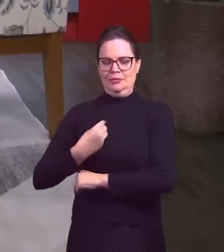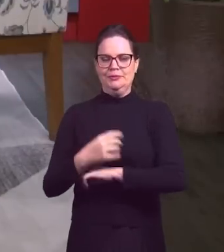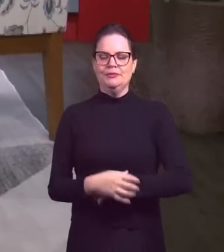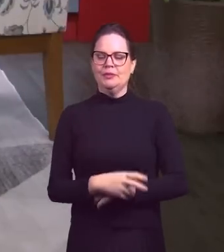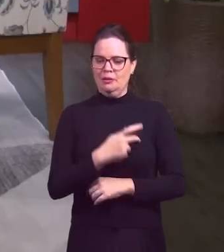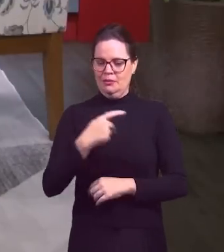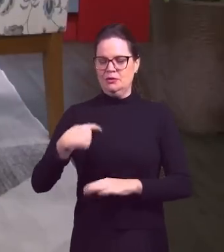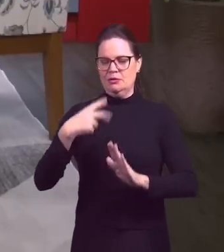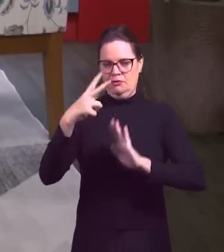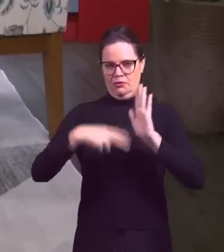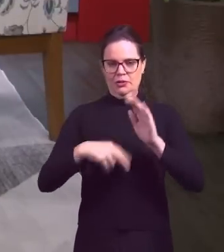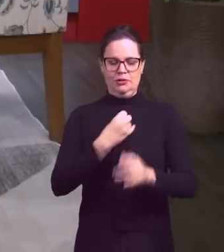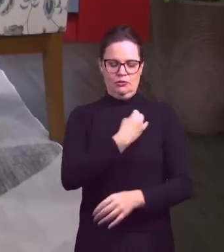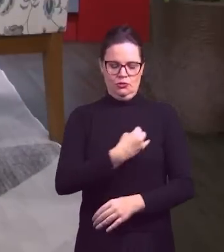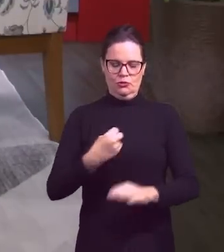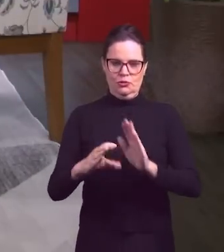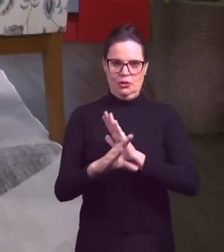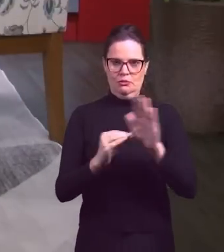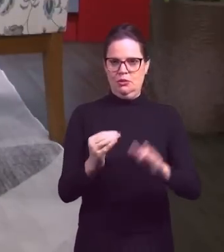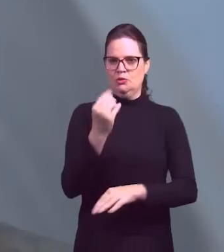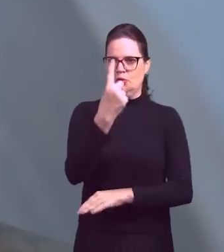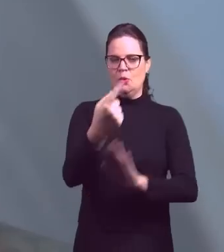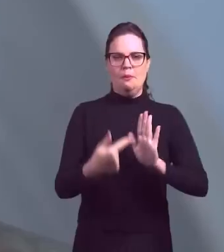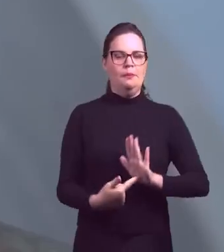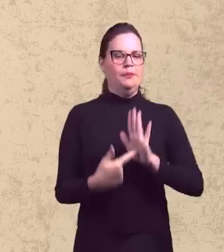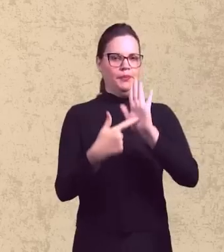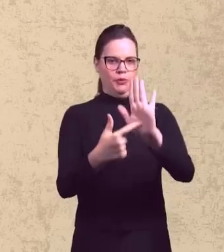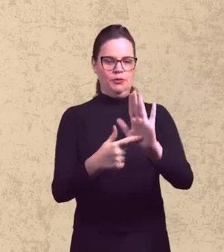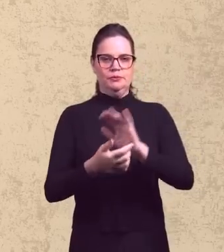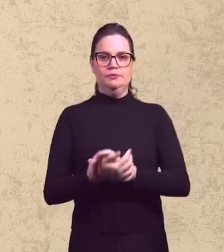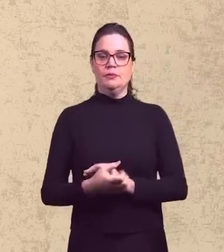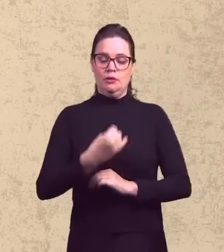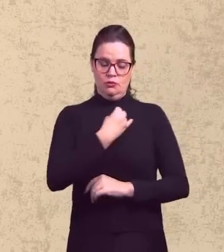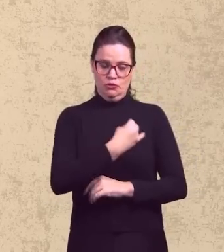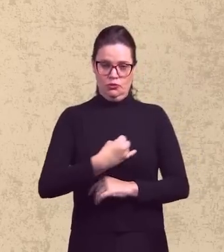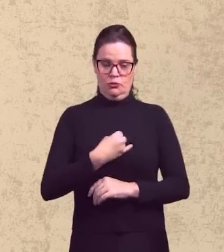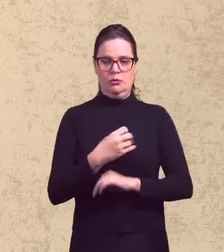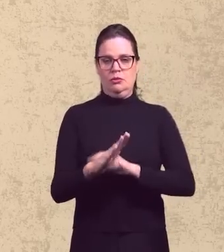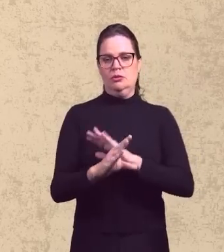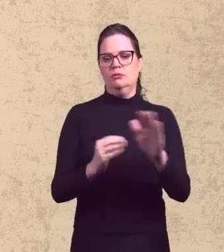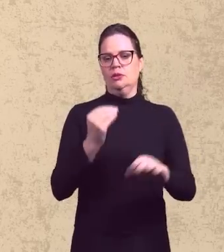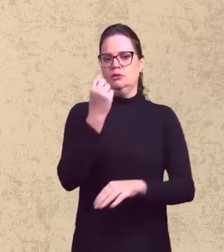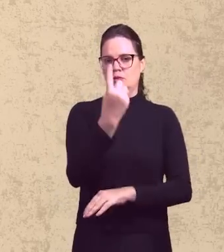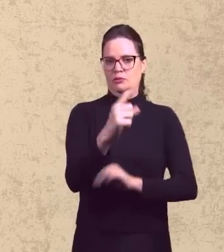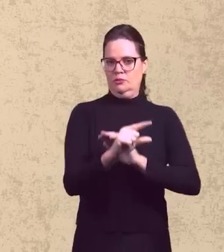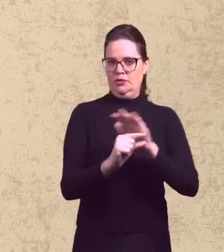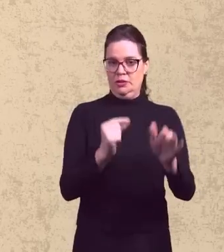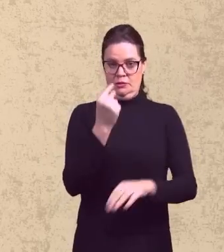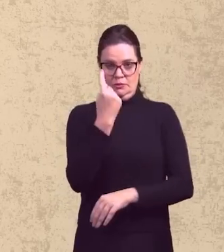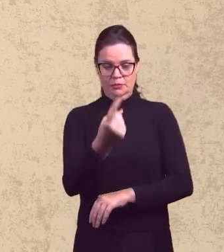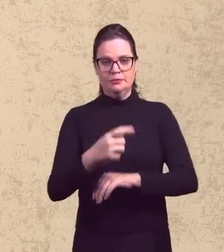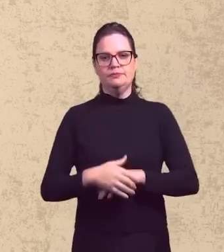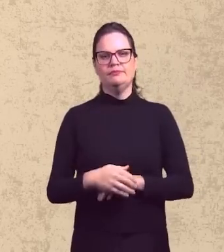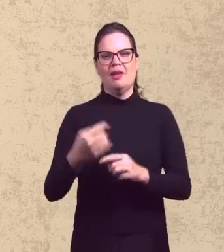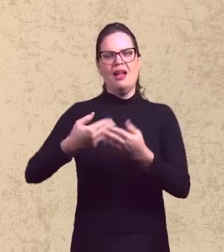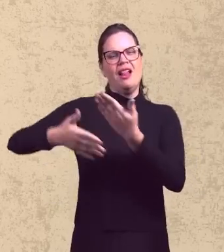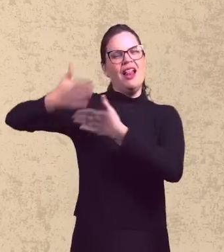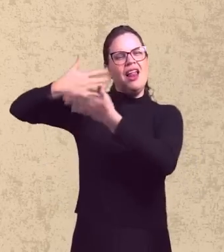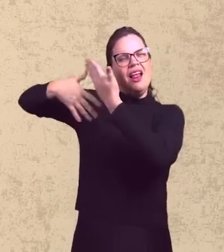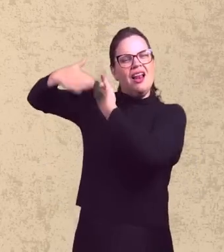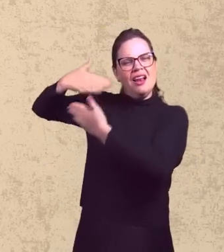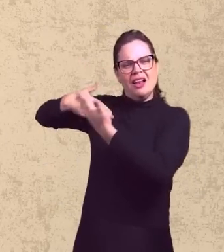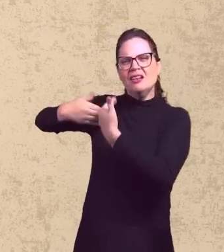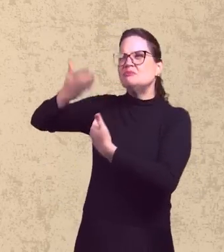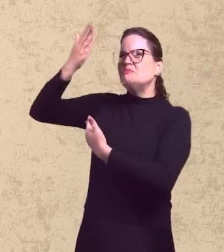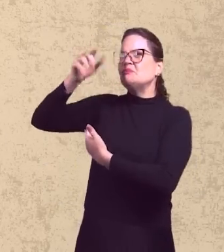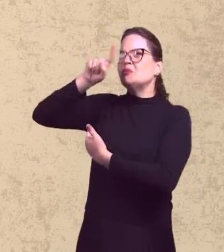texto que o senhor mencionou. João 1 diz assim, Evangelho de João 1. No princípio